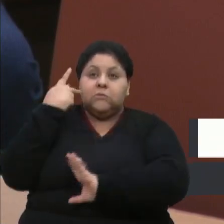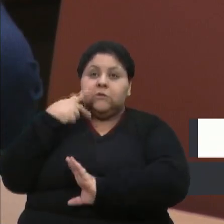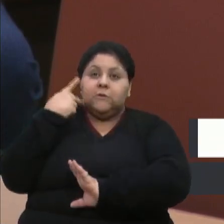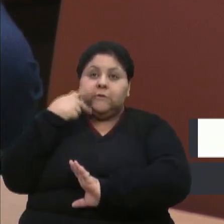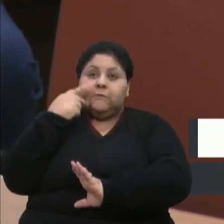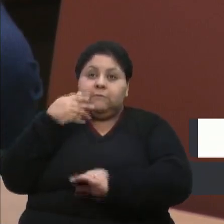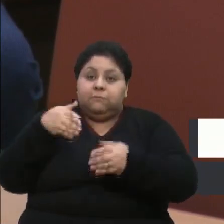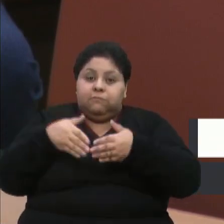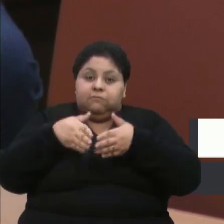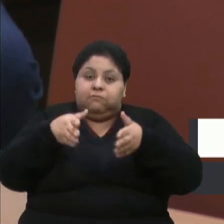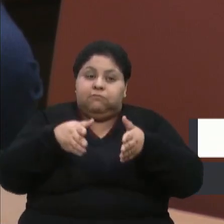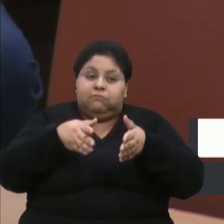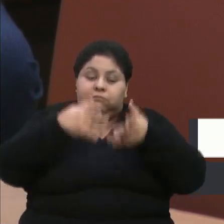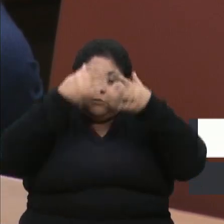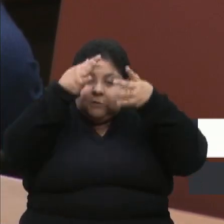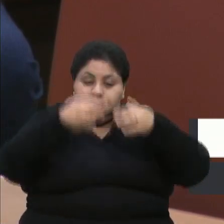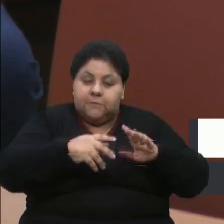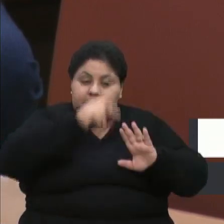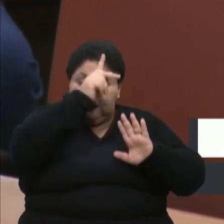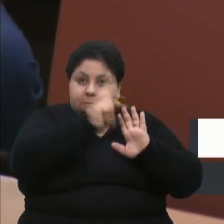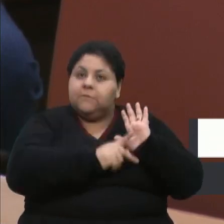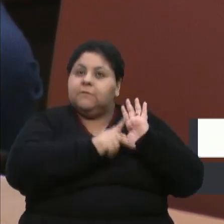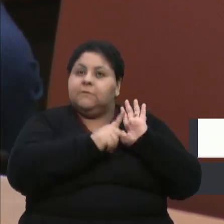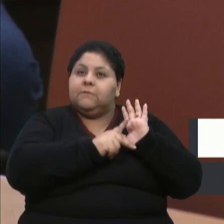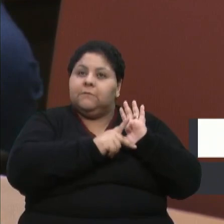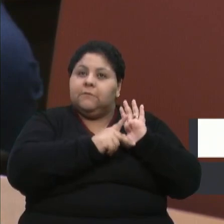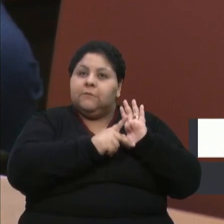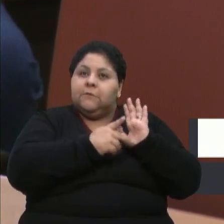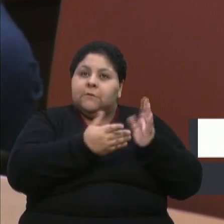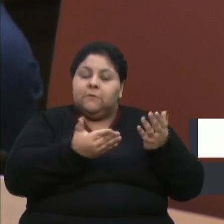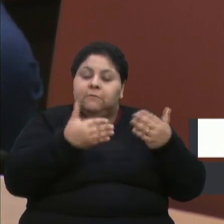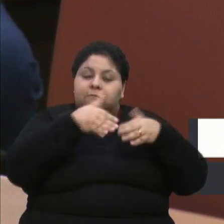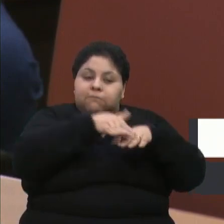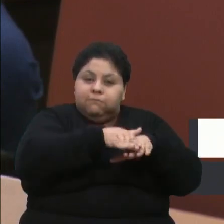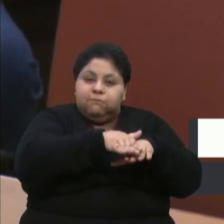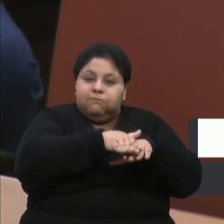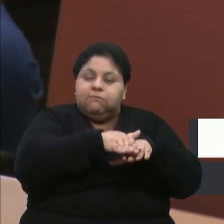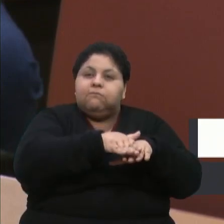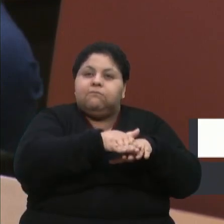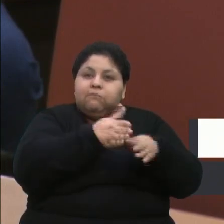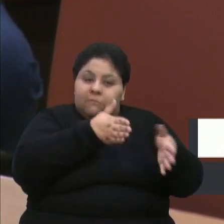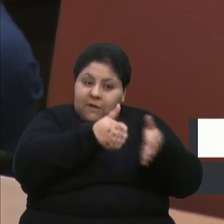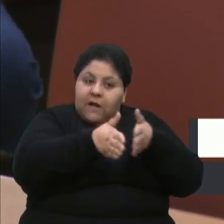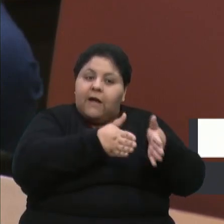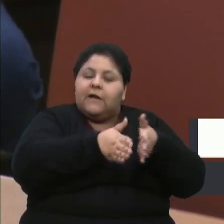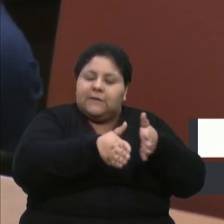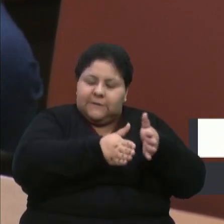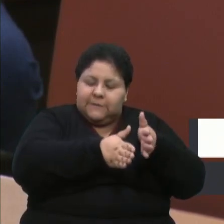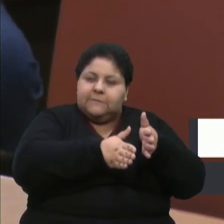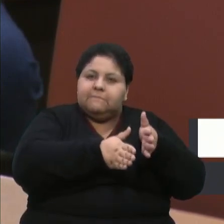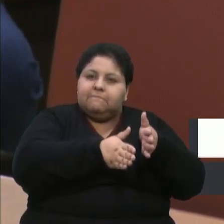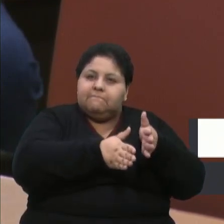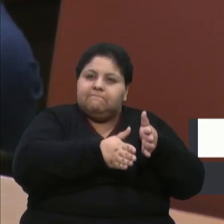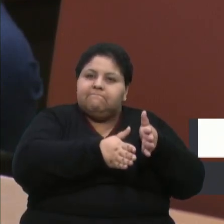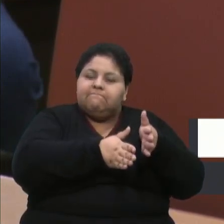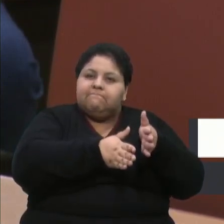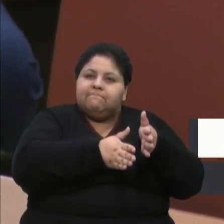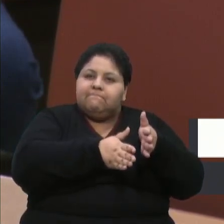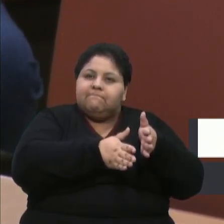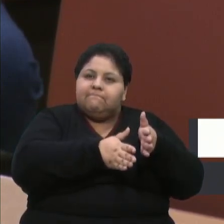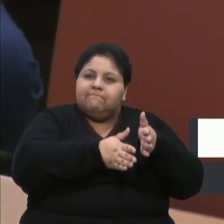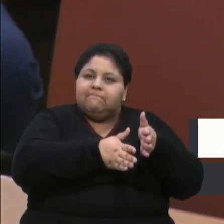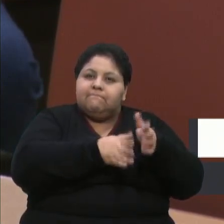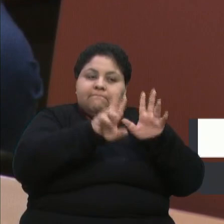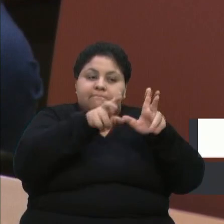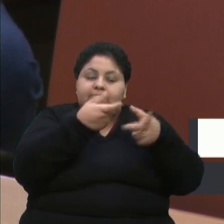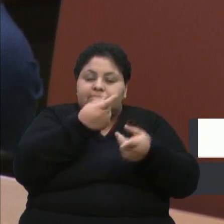o projeto, é uma pessoa extremamente acessível, e dizer que realmente a questão econômica